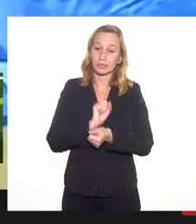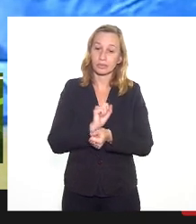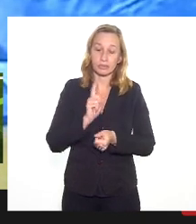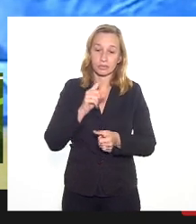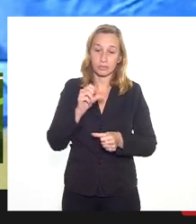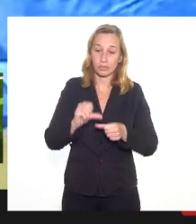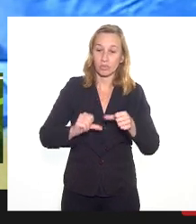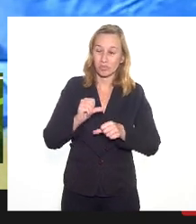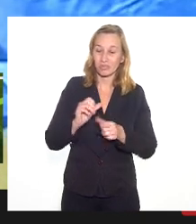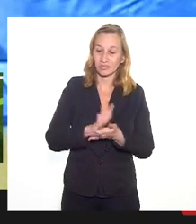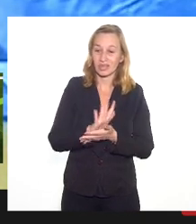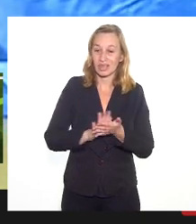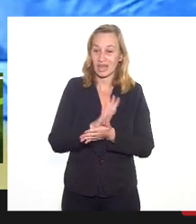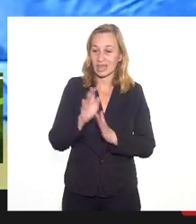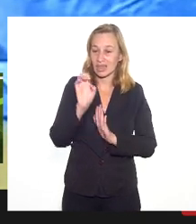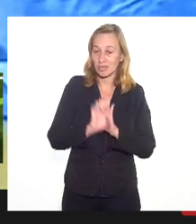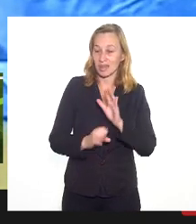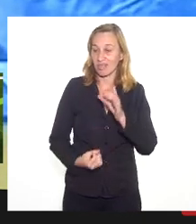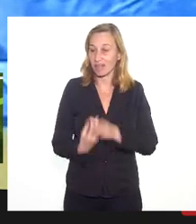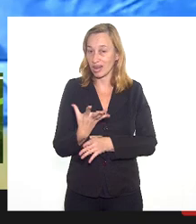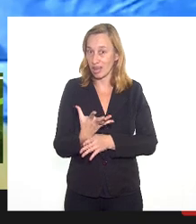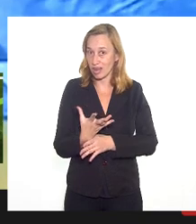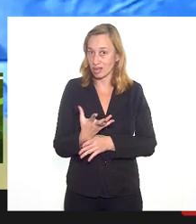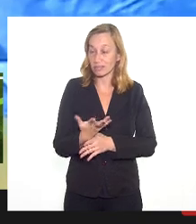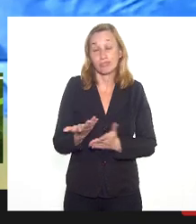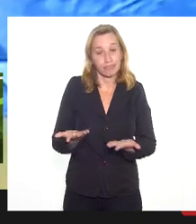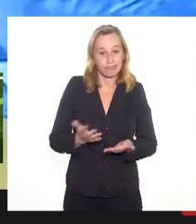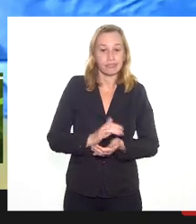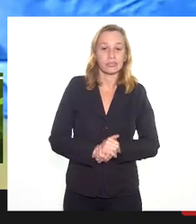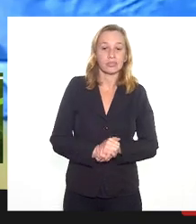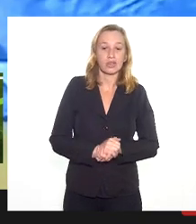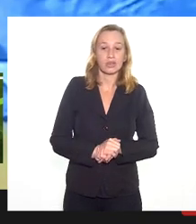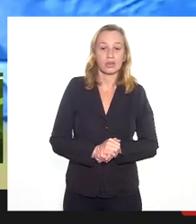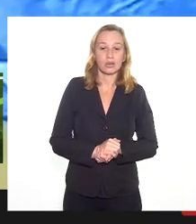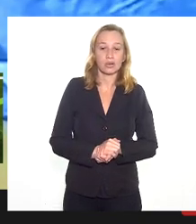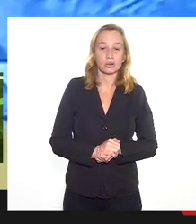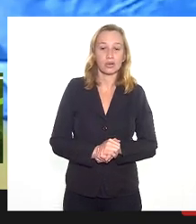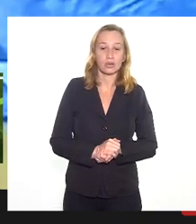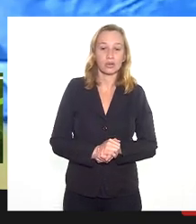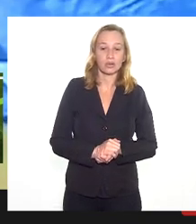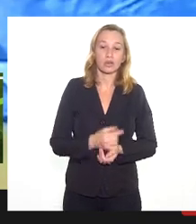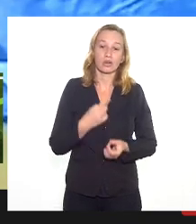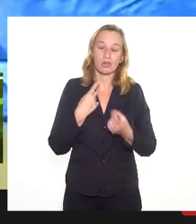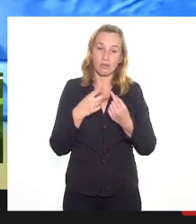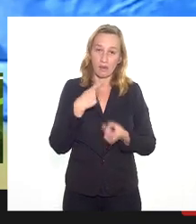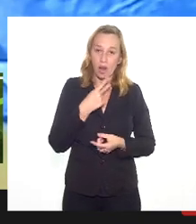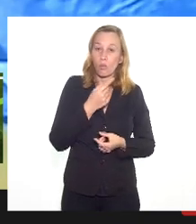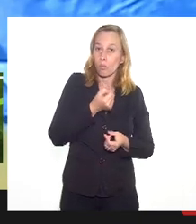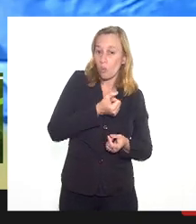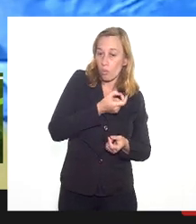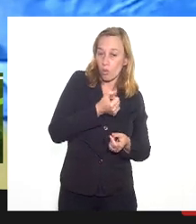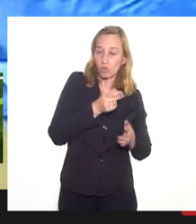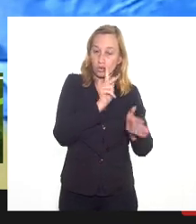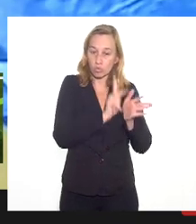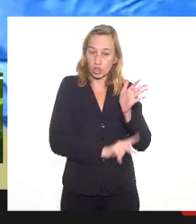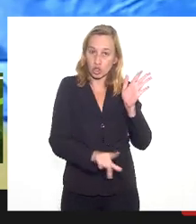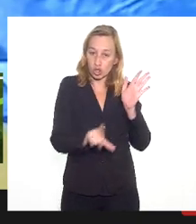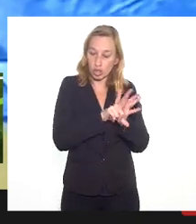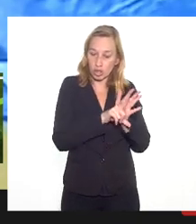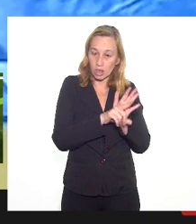muitas emendas durante essa tramitação. Uma coisa, antes de comentar um pouco sobre a questão do projeto de